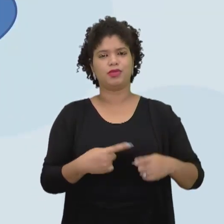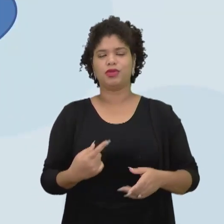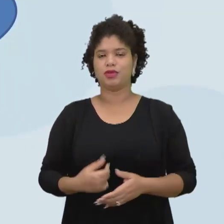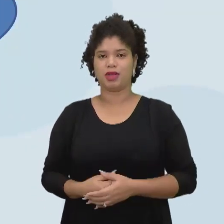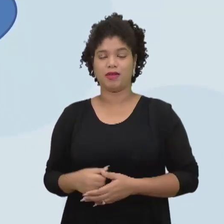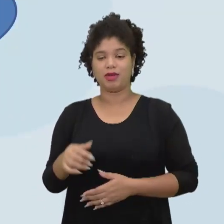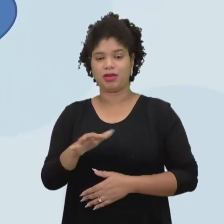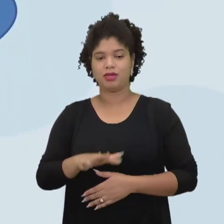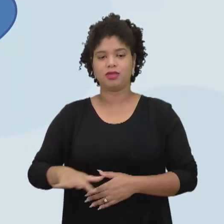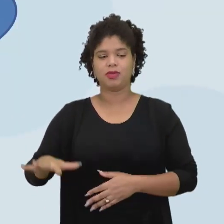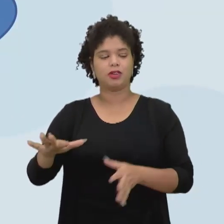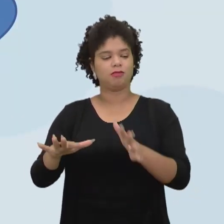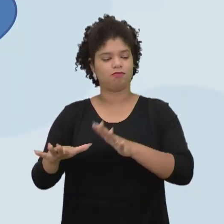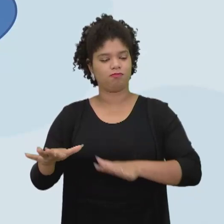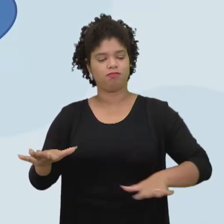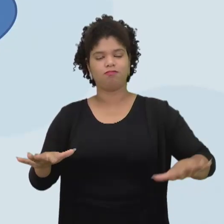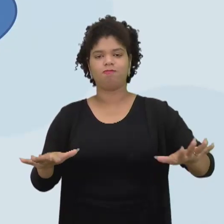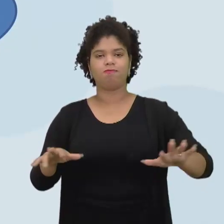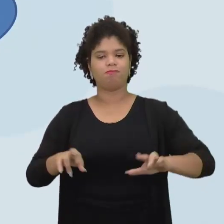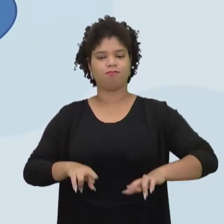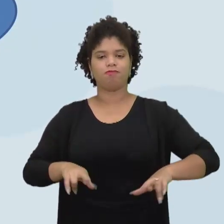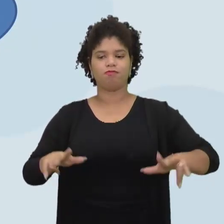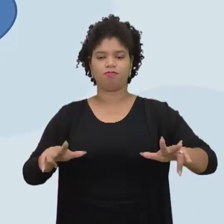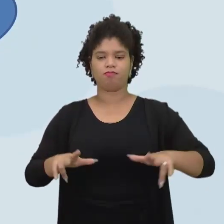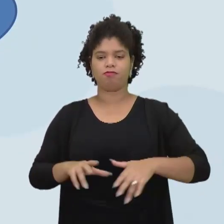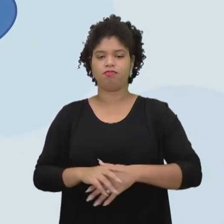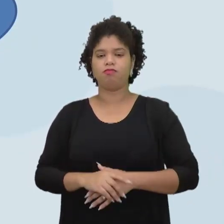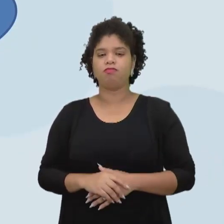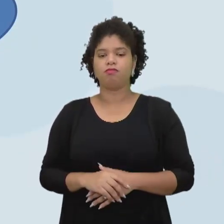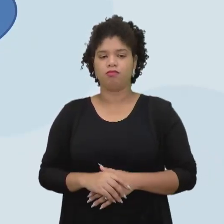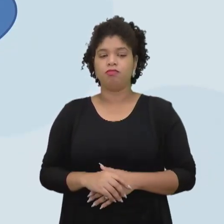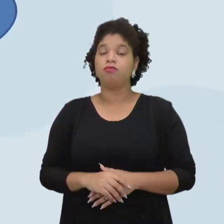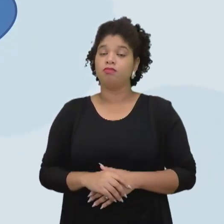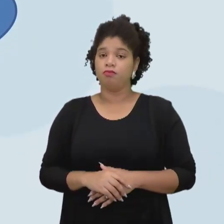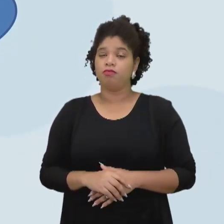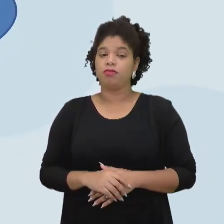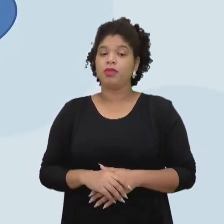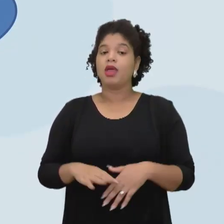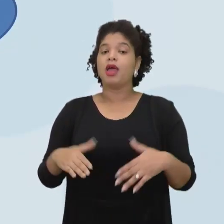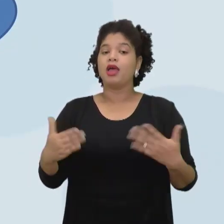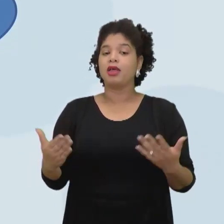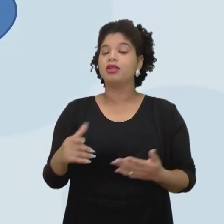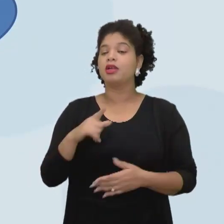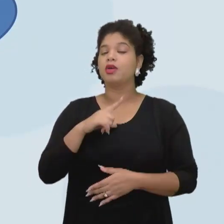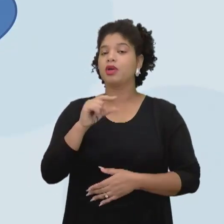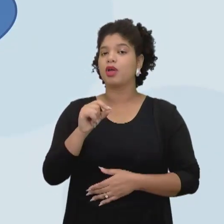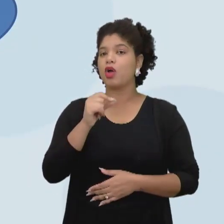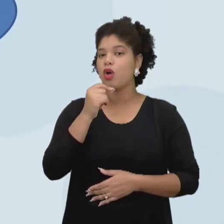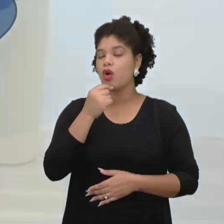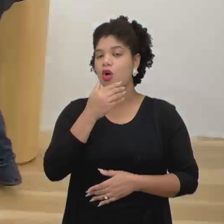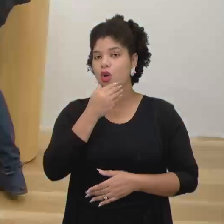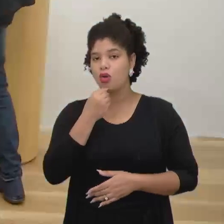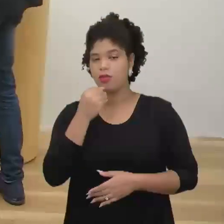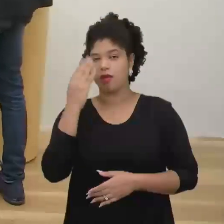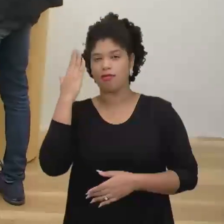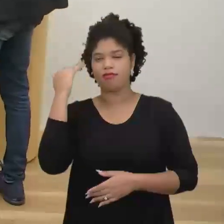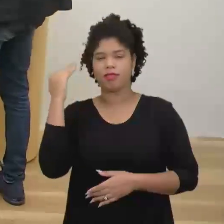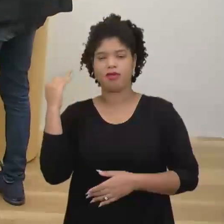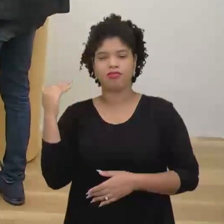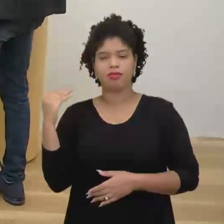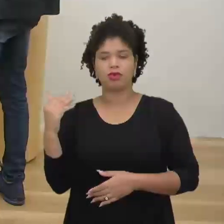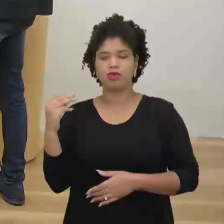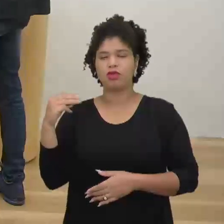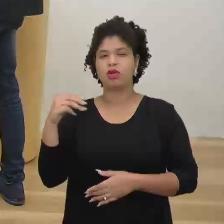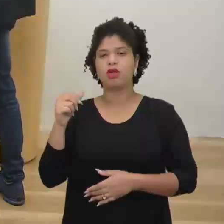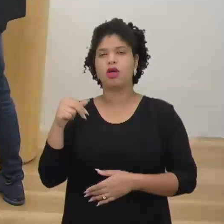distintos e separados. E aí vai surgir o grande nome do Mandela, né? Sim. É a pessoa, então,